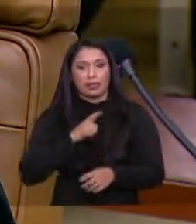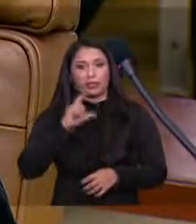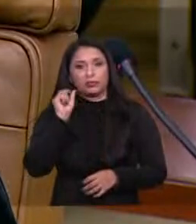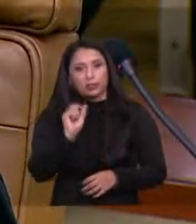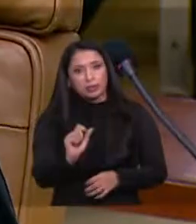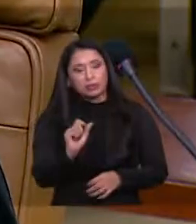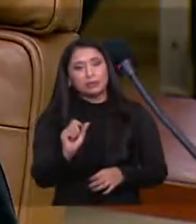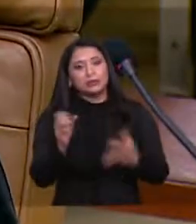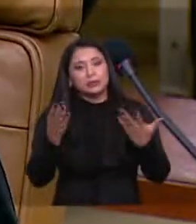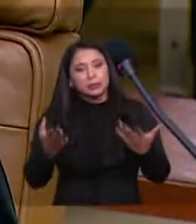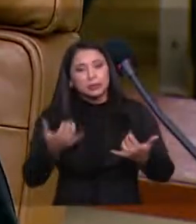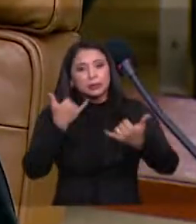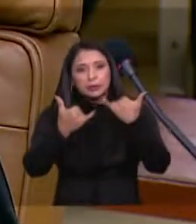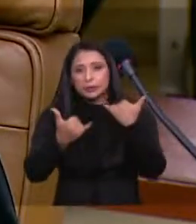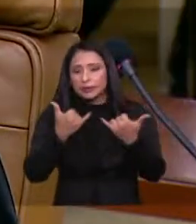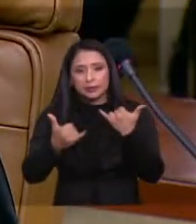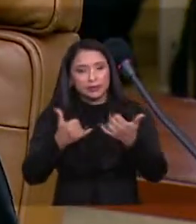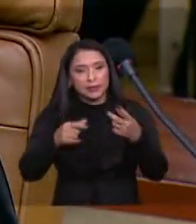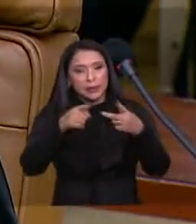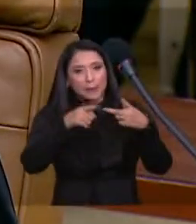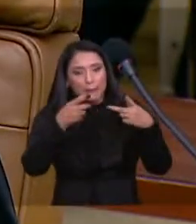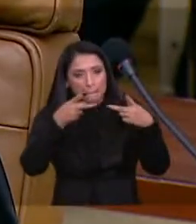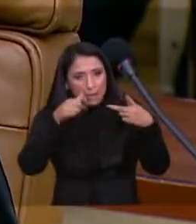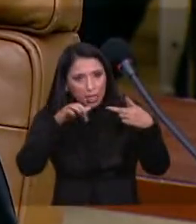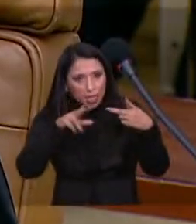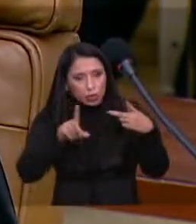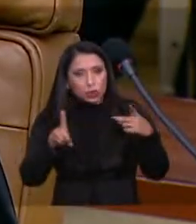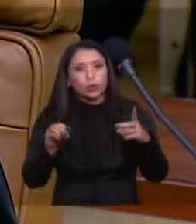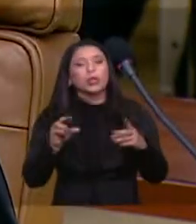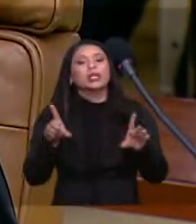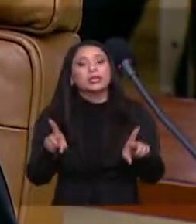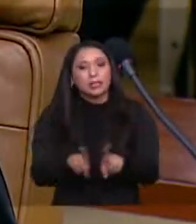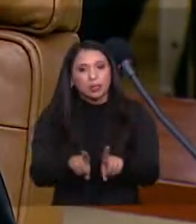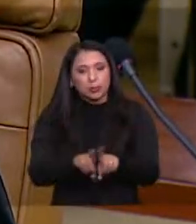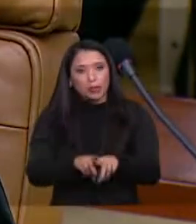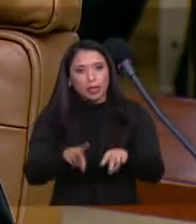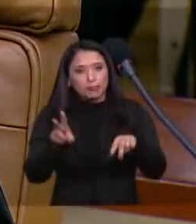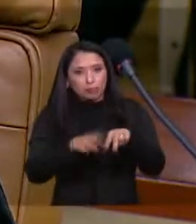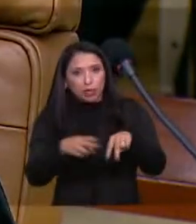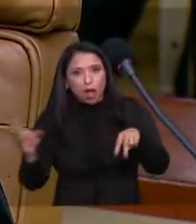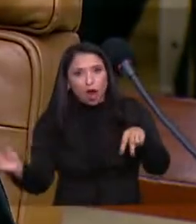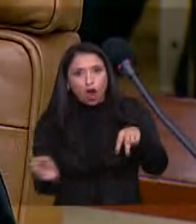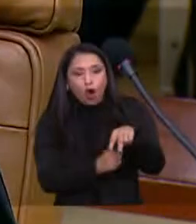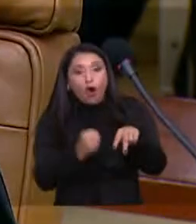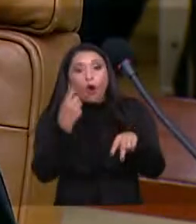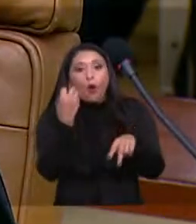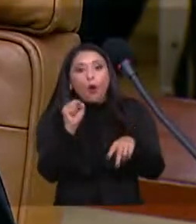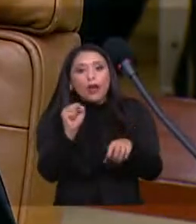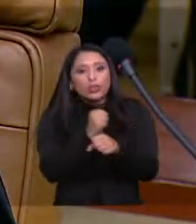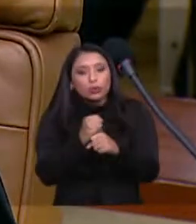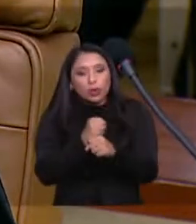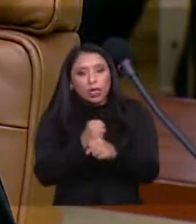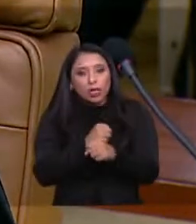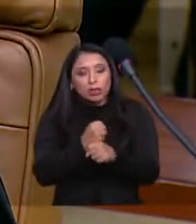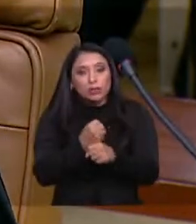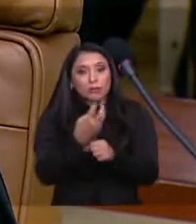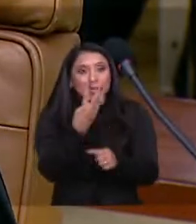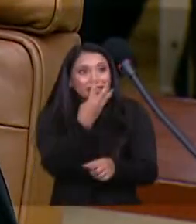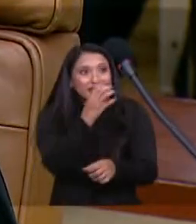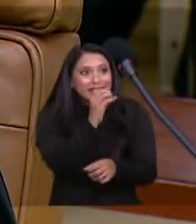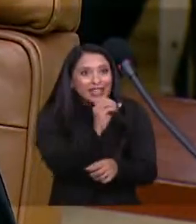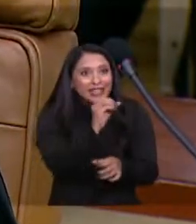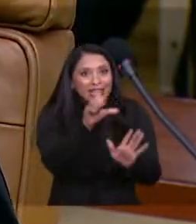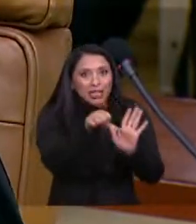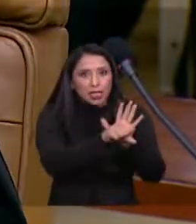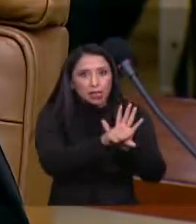de modo semelhante para o Real Pedro Paulo foi sugerido uma repreenda de 8 anos de reclusão para cada um dos 30